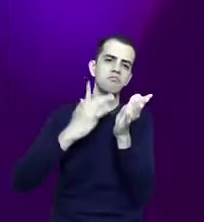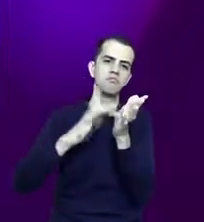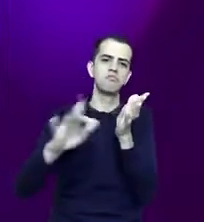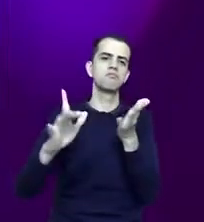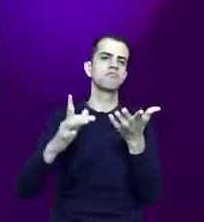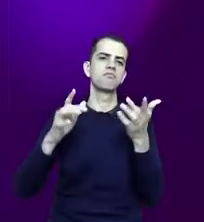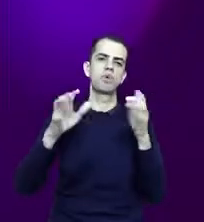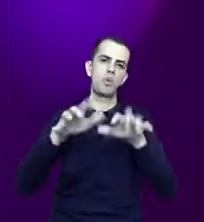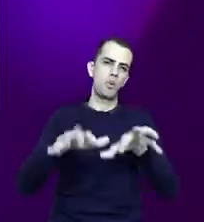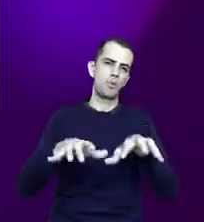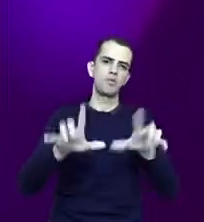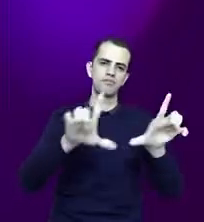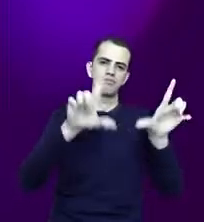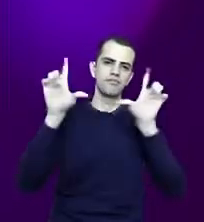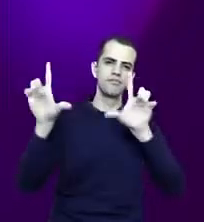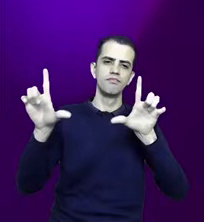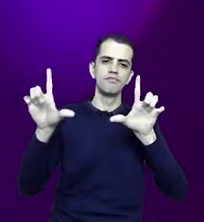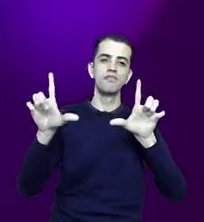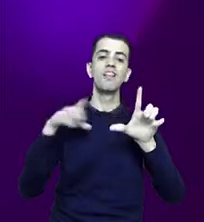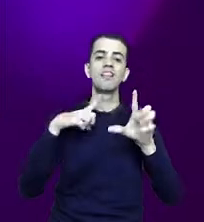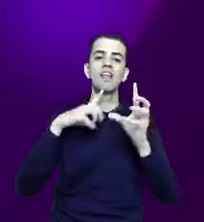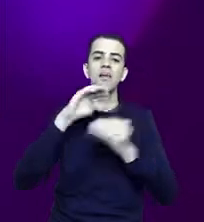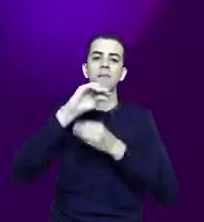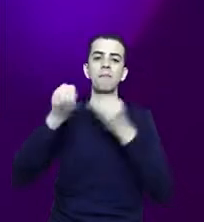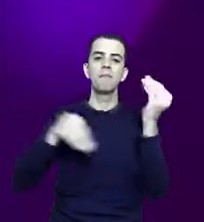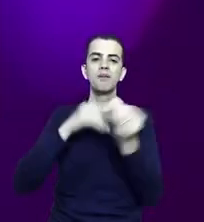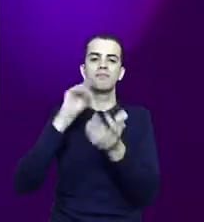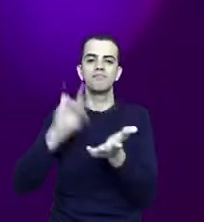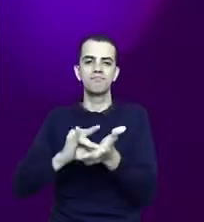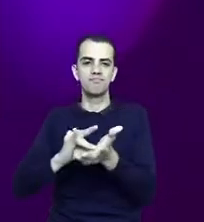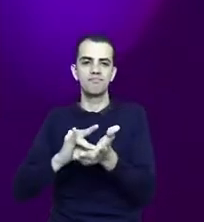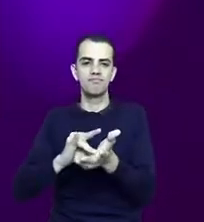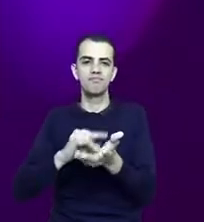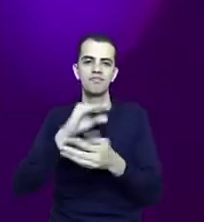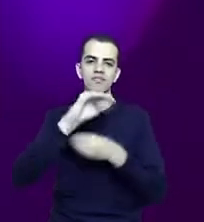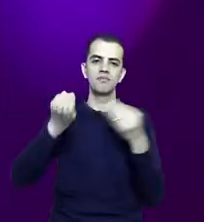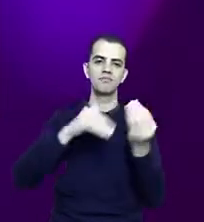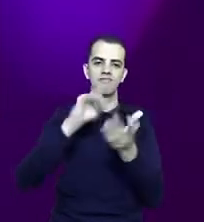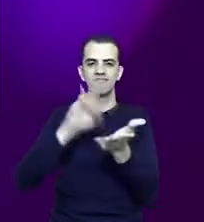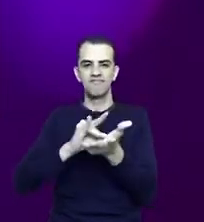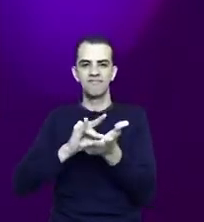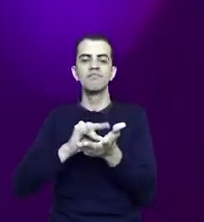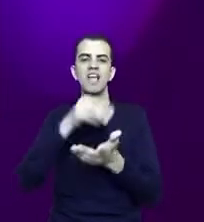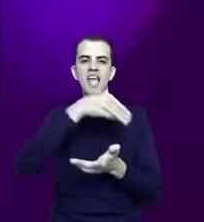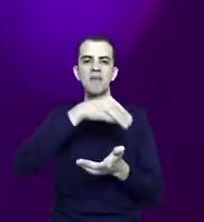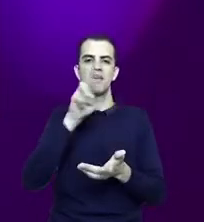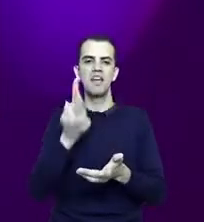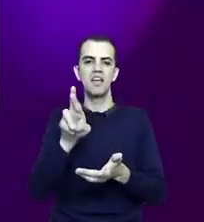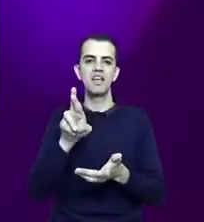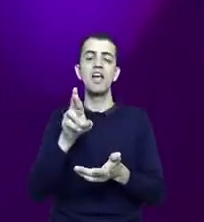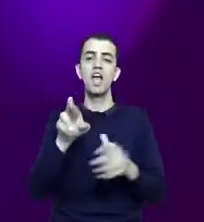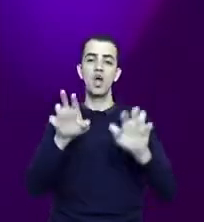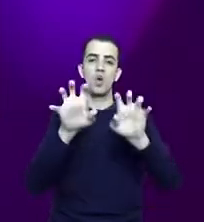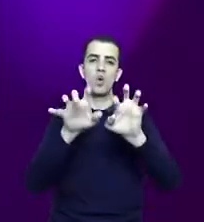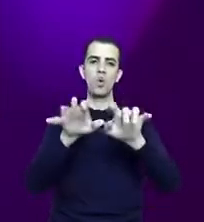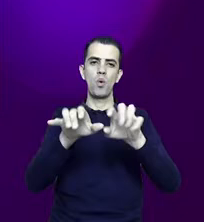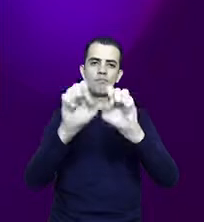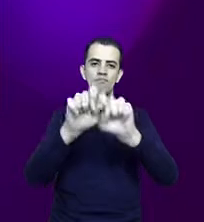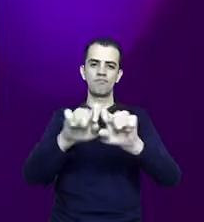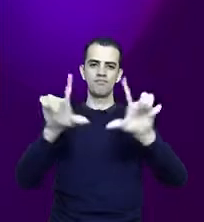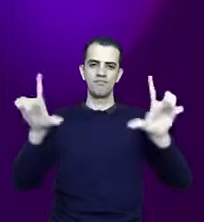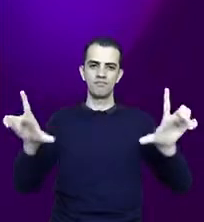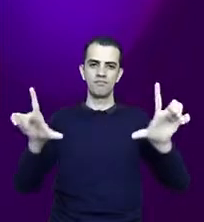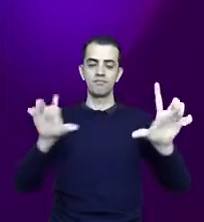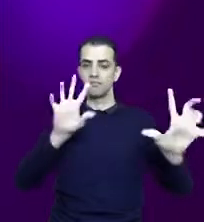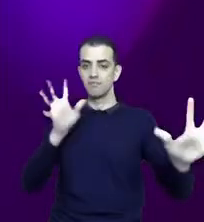computador. Existe a realidade mista, que é a realidade onde a gente usa essa imagem gerada para o computador integrado no